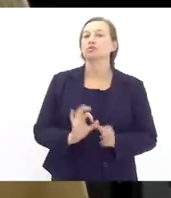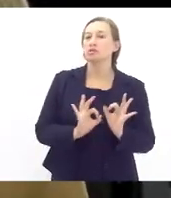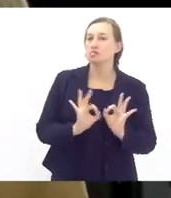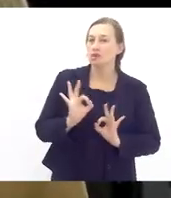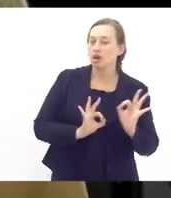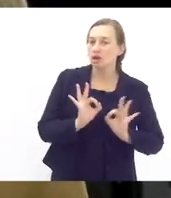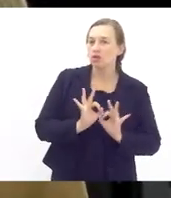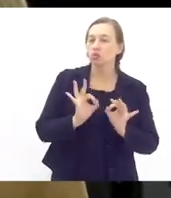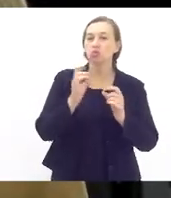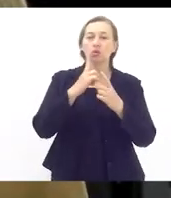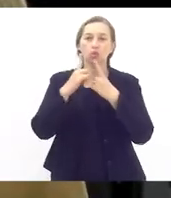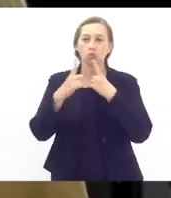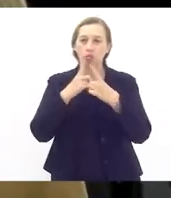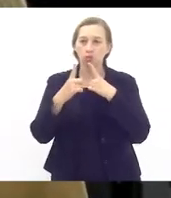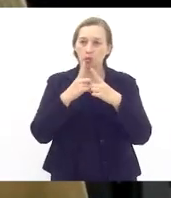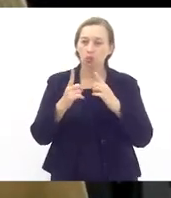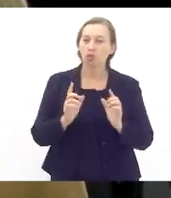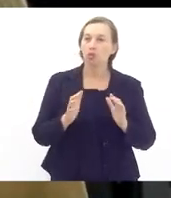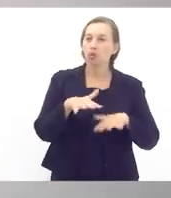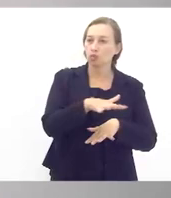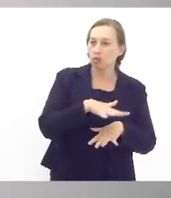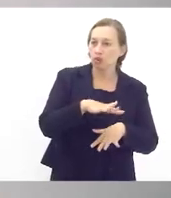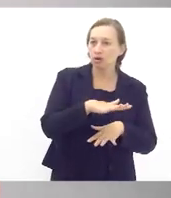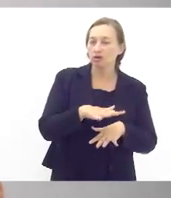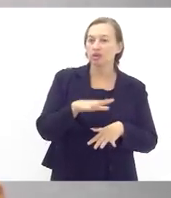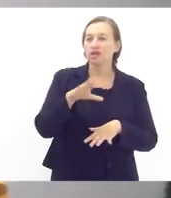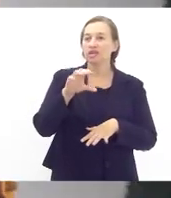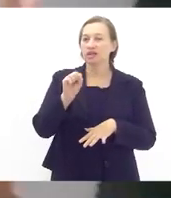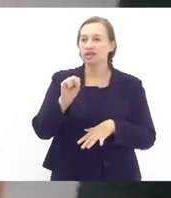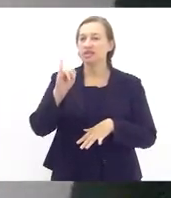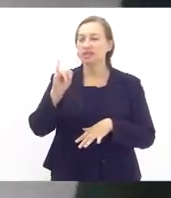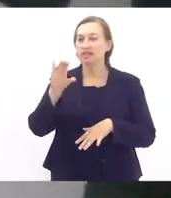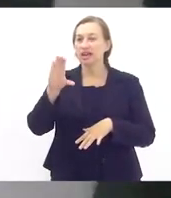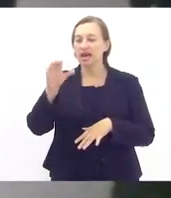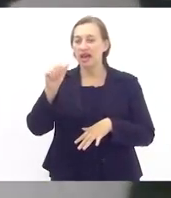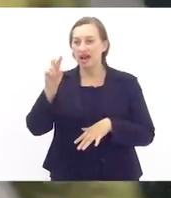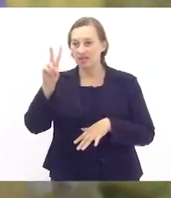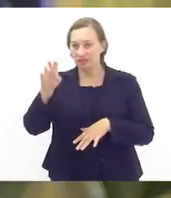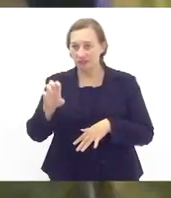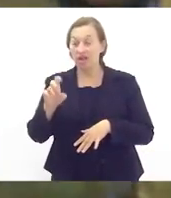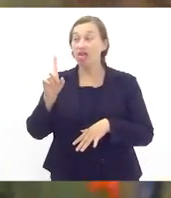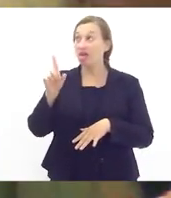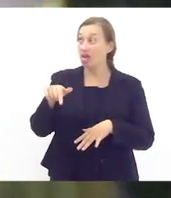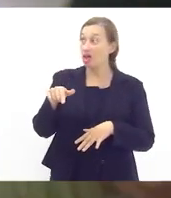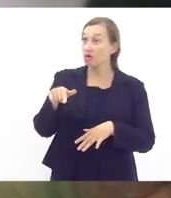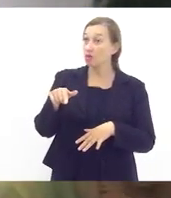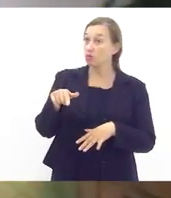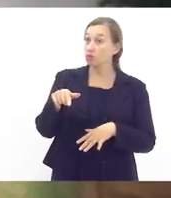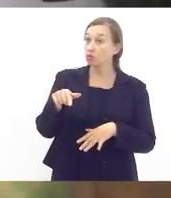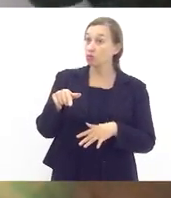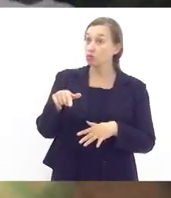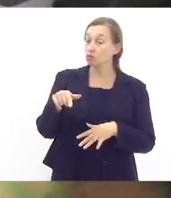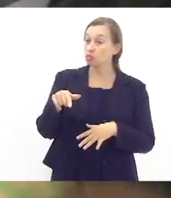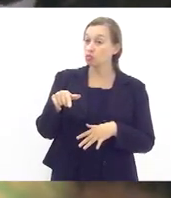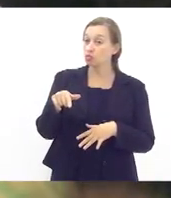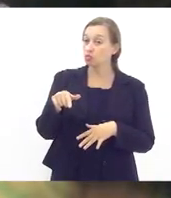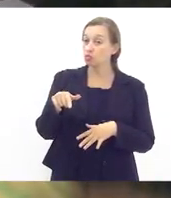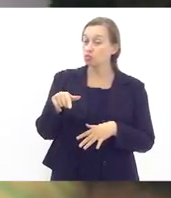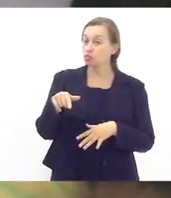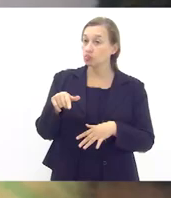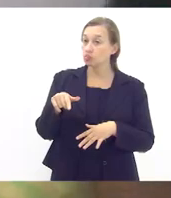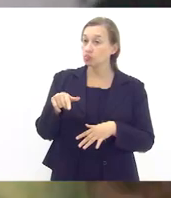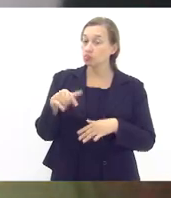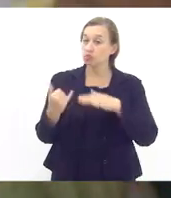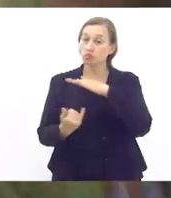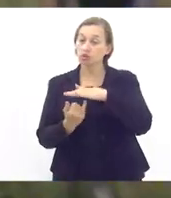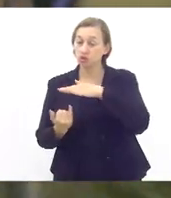o nosso diálogo com Setor O secava é um é um uma forte